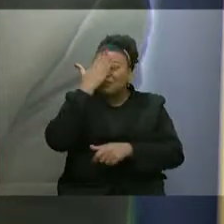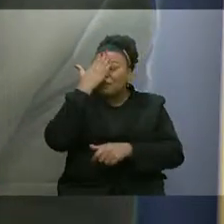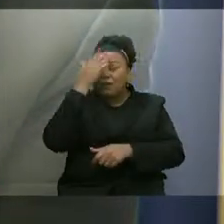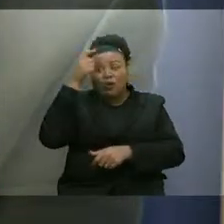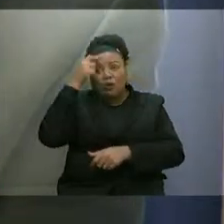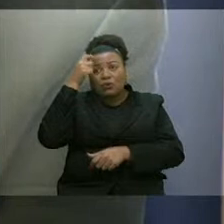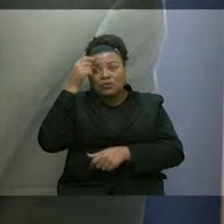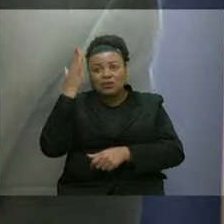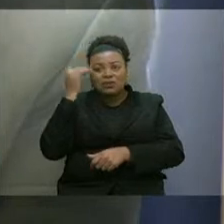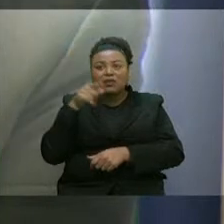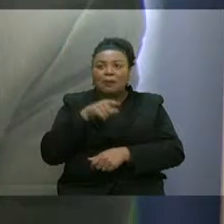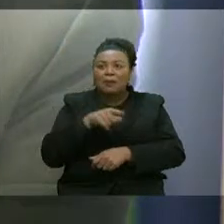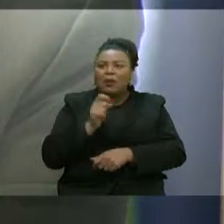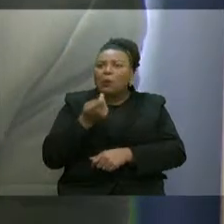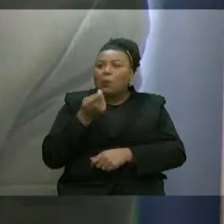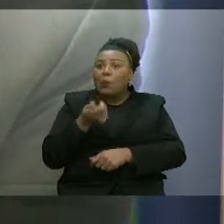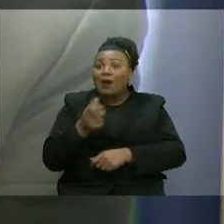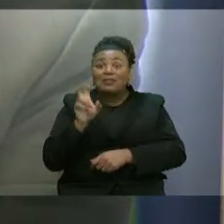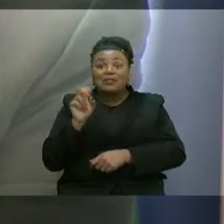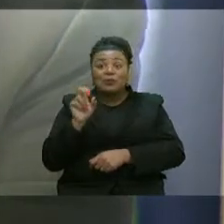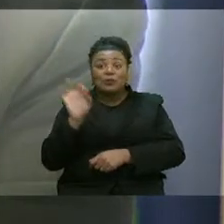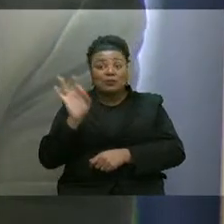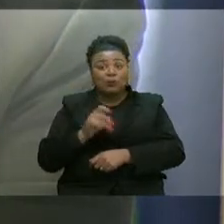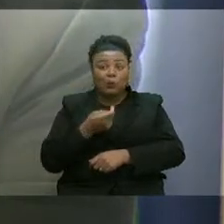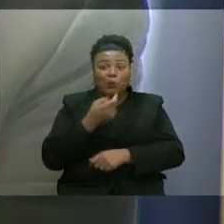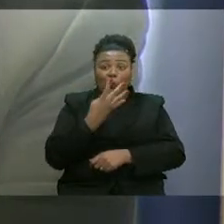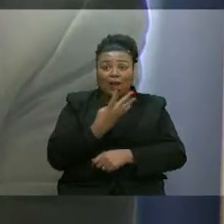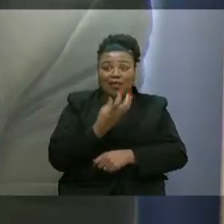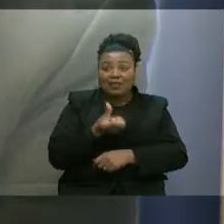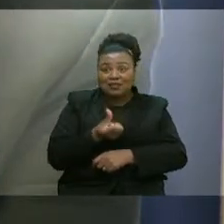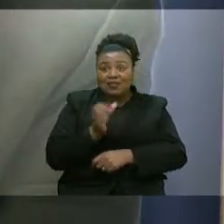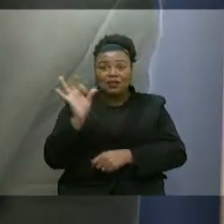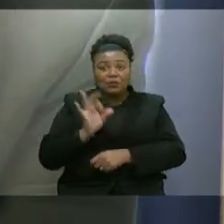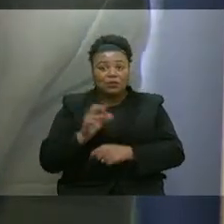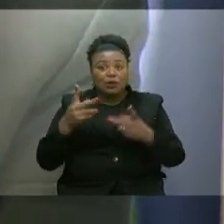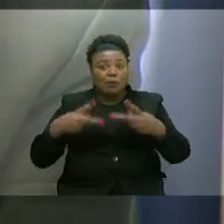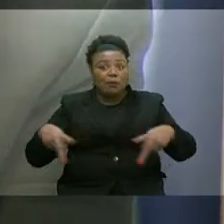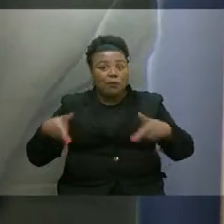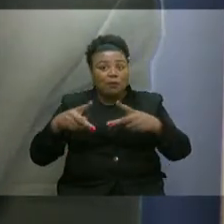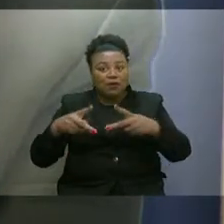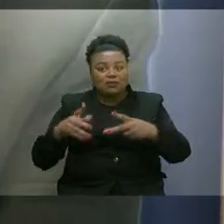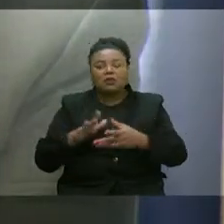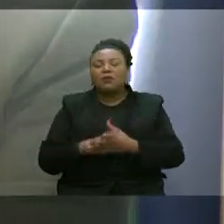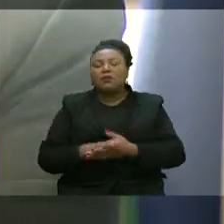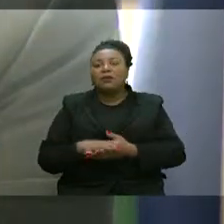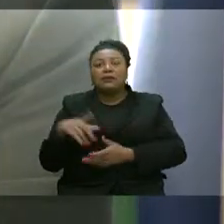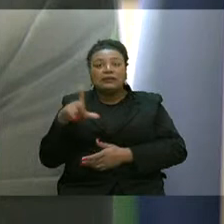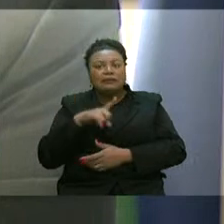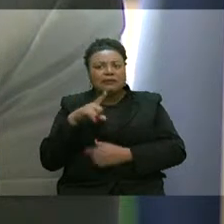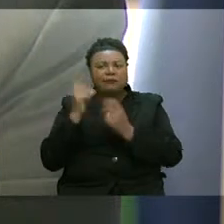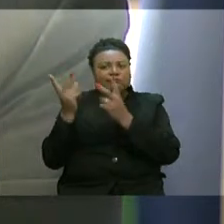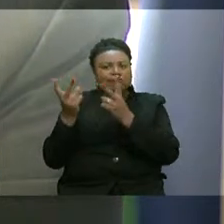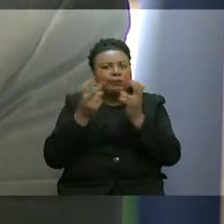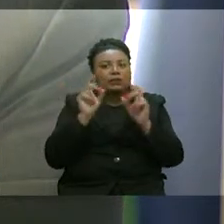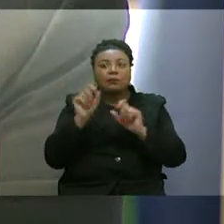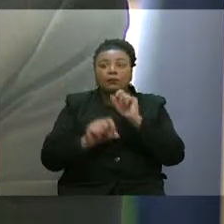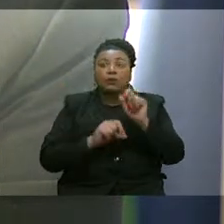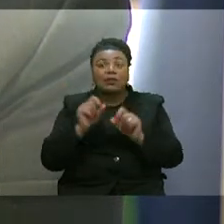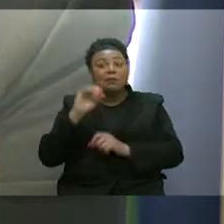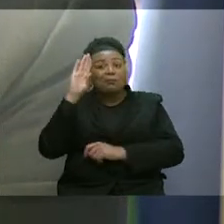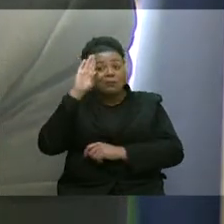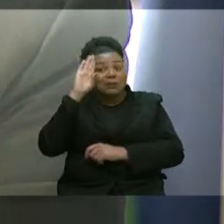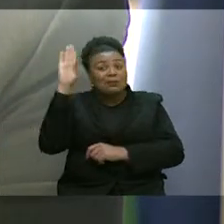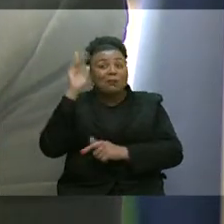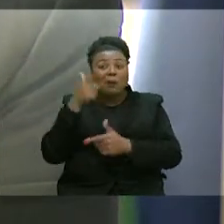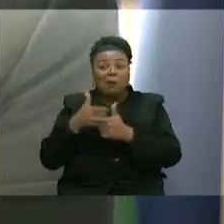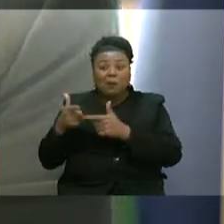disso. Quase 50%, 46% da população tem a percepção que um dos